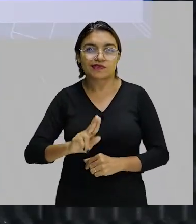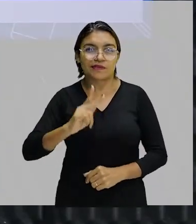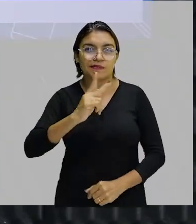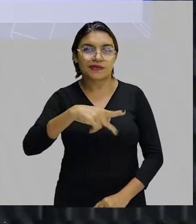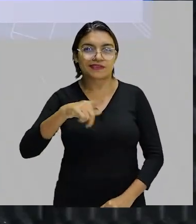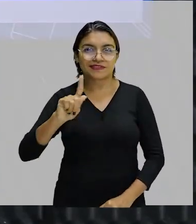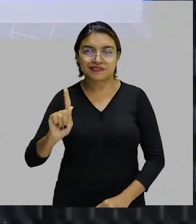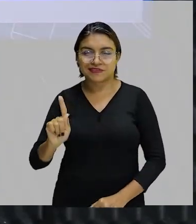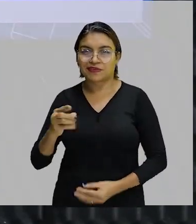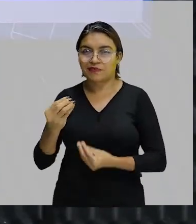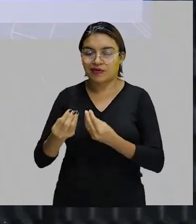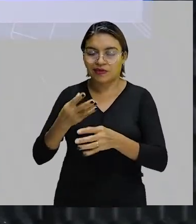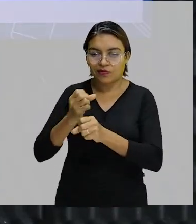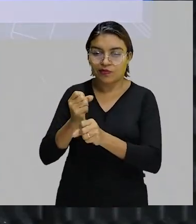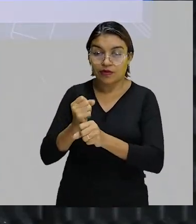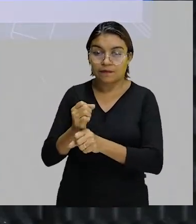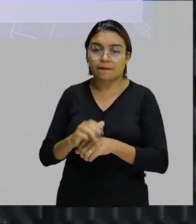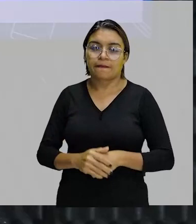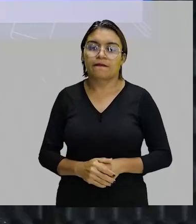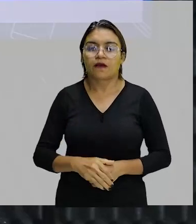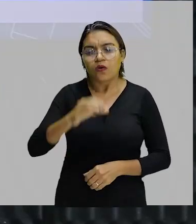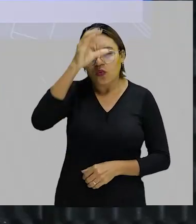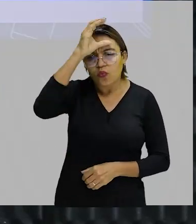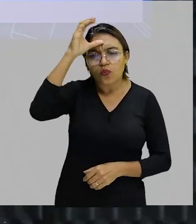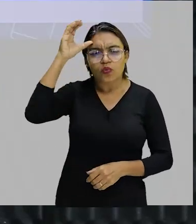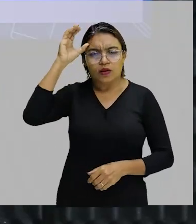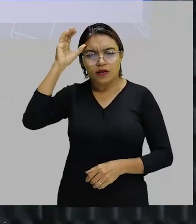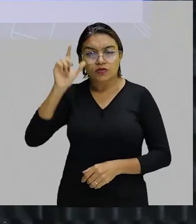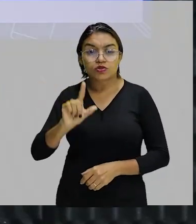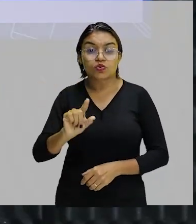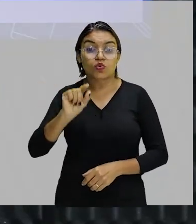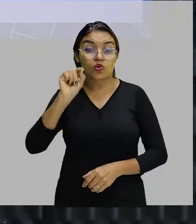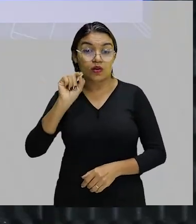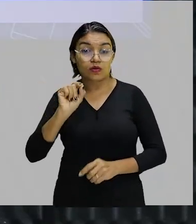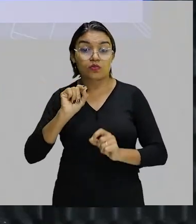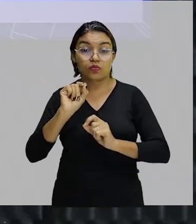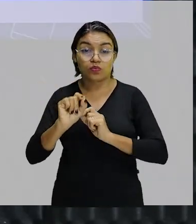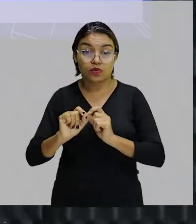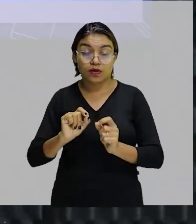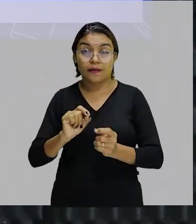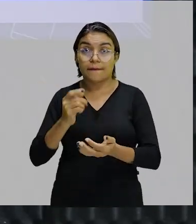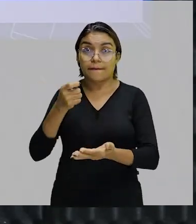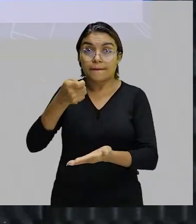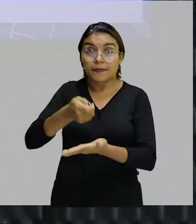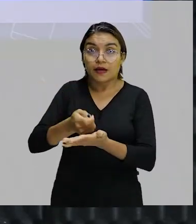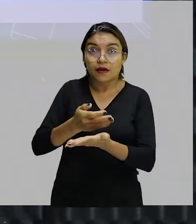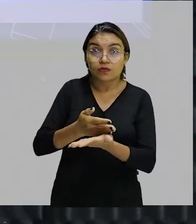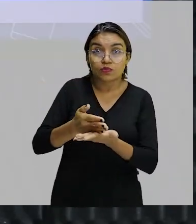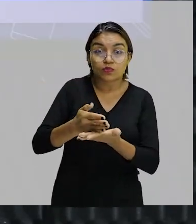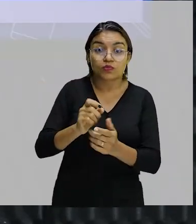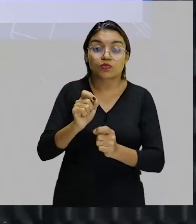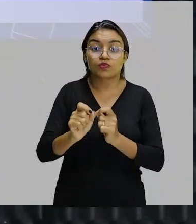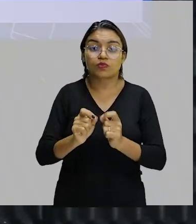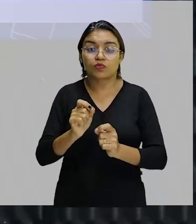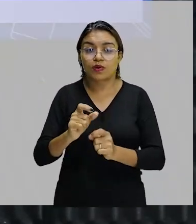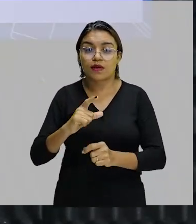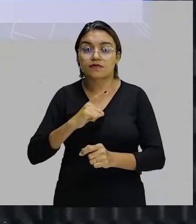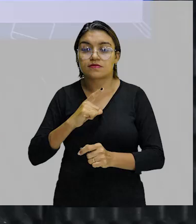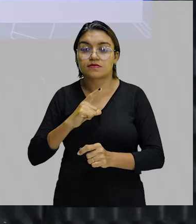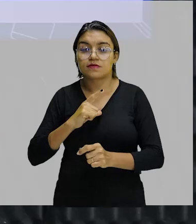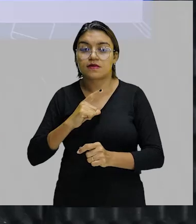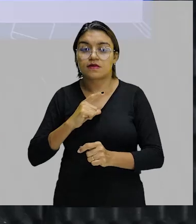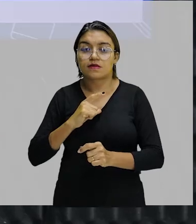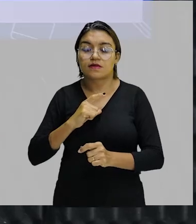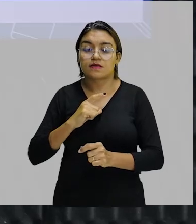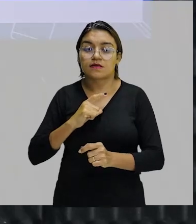geométrica. Um cliente que optou por esse plano, ao pagar a entrada, foi informado que a